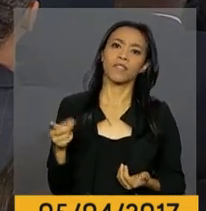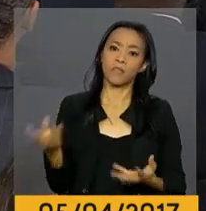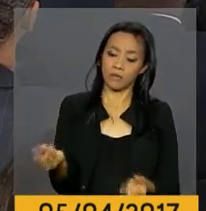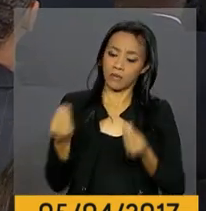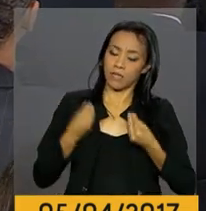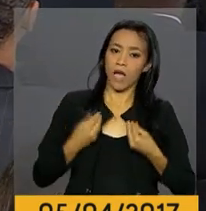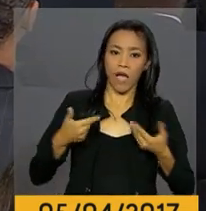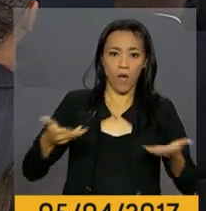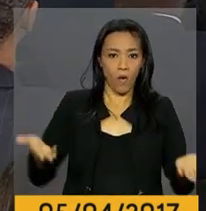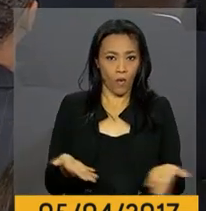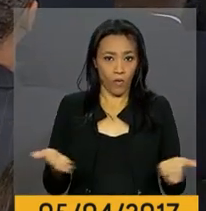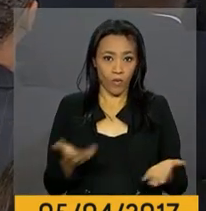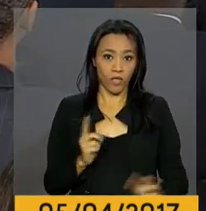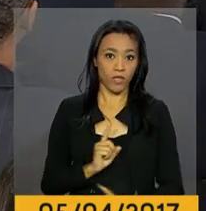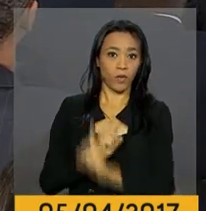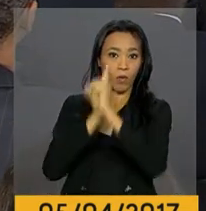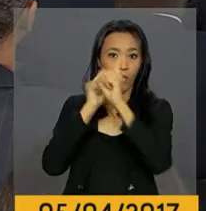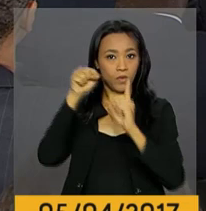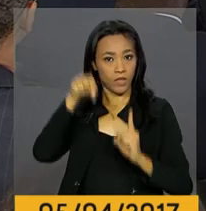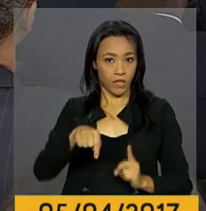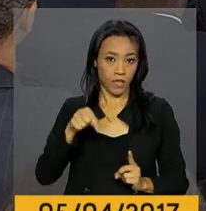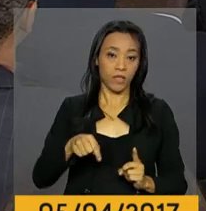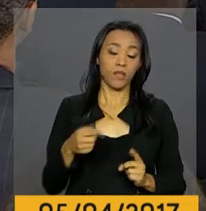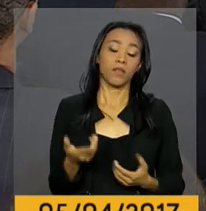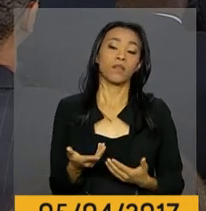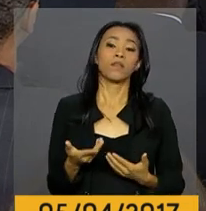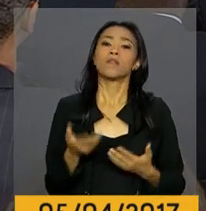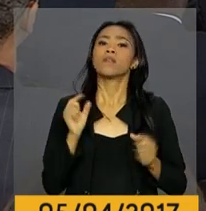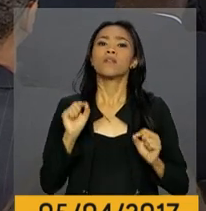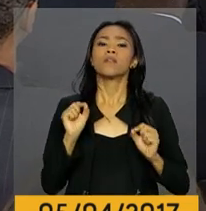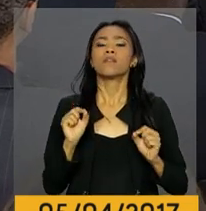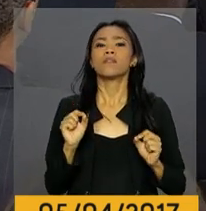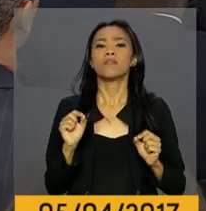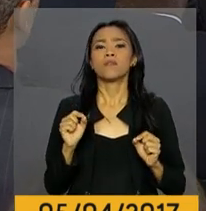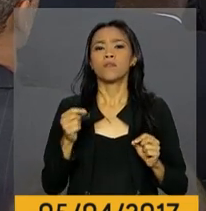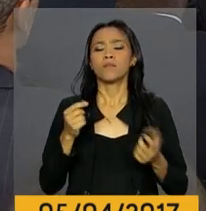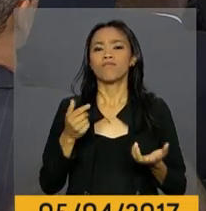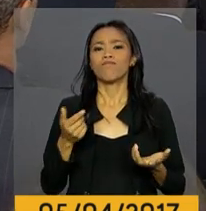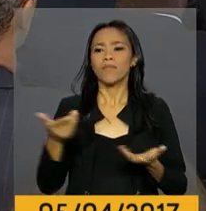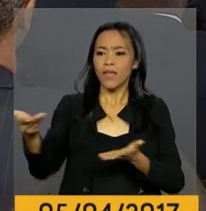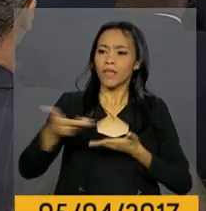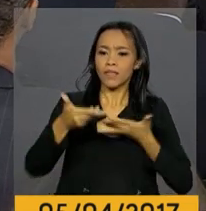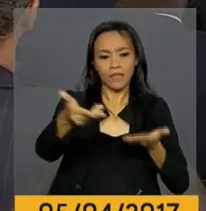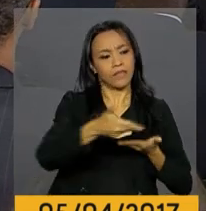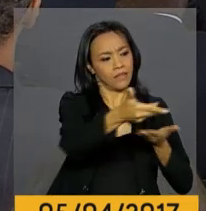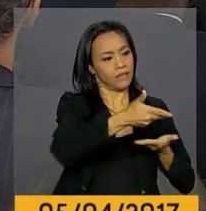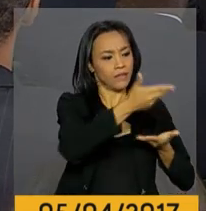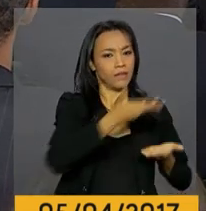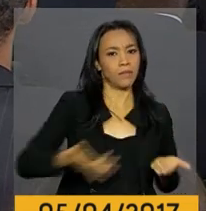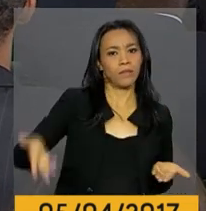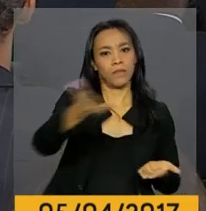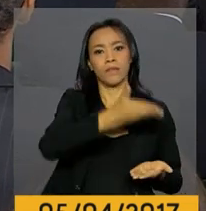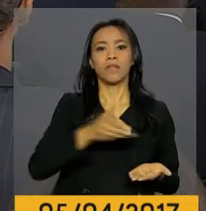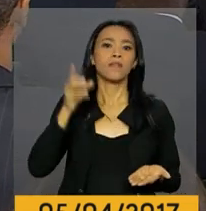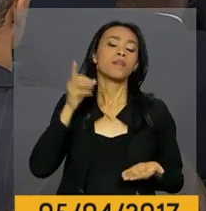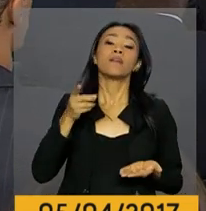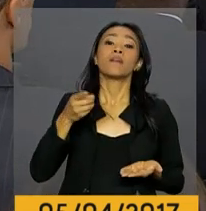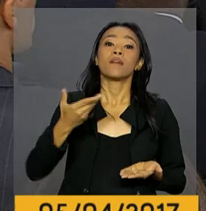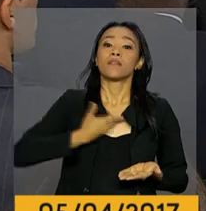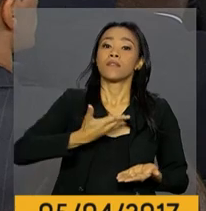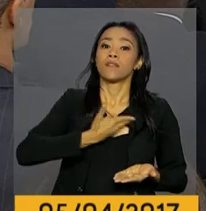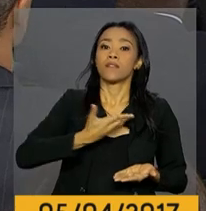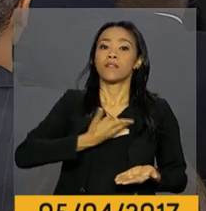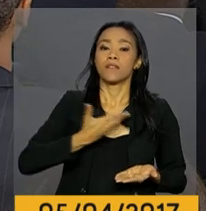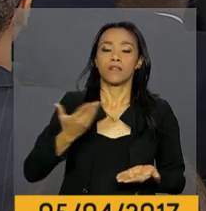presidente da república e ao executivo Federal de receber as colegas parlamentares dos vários países